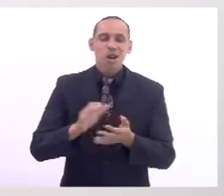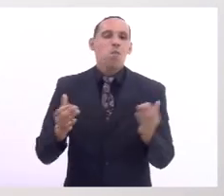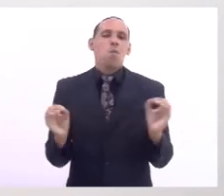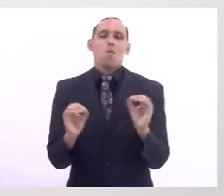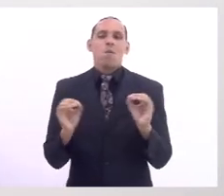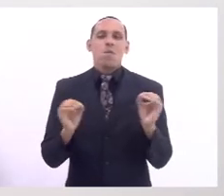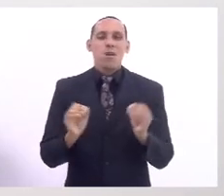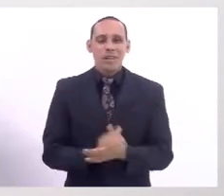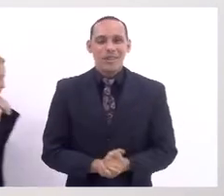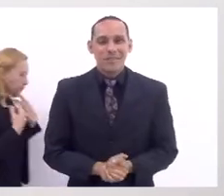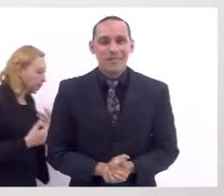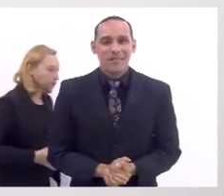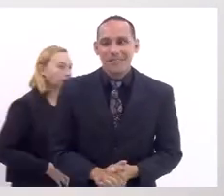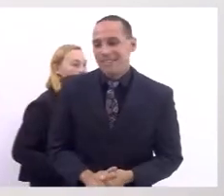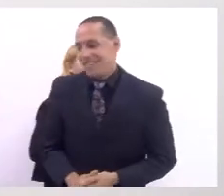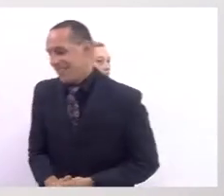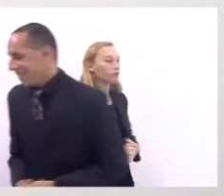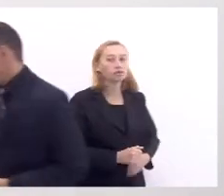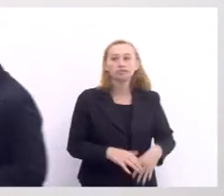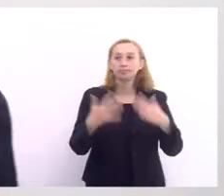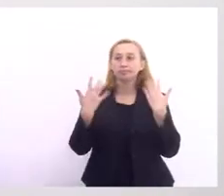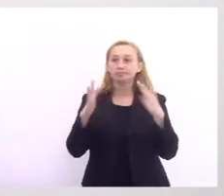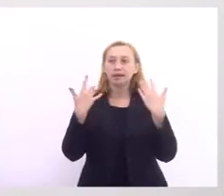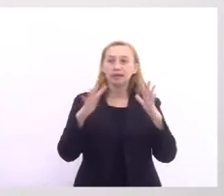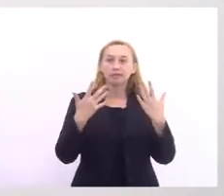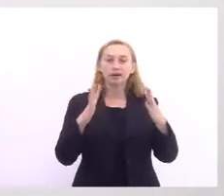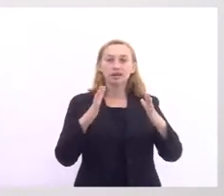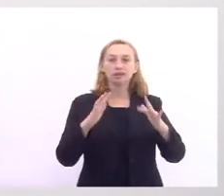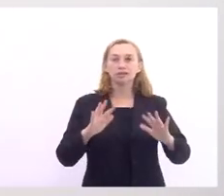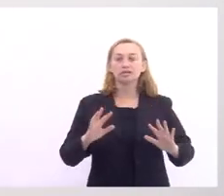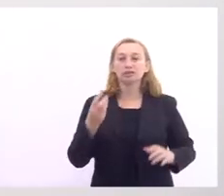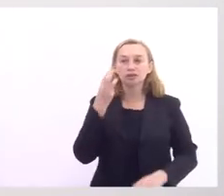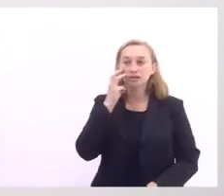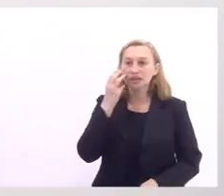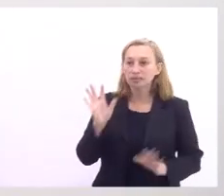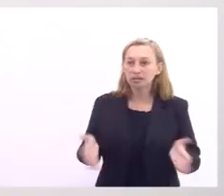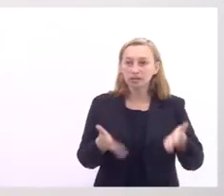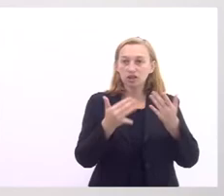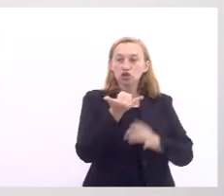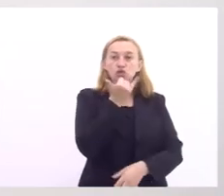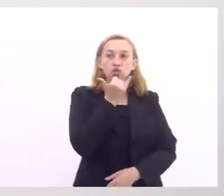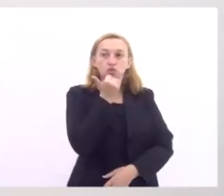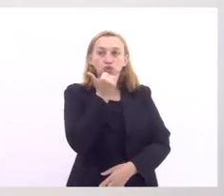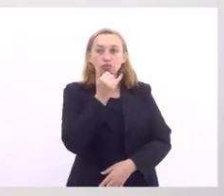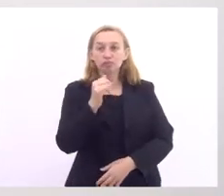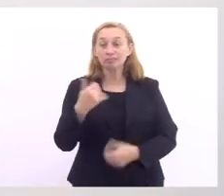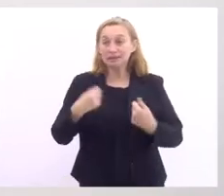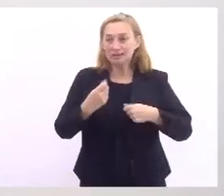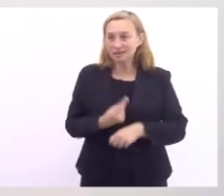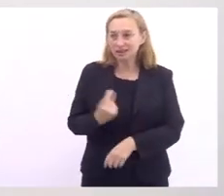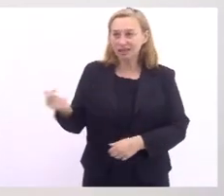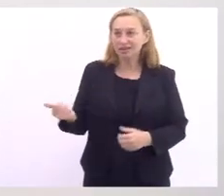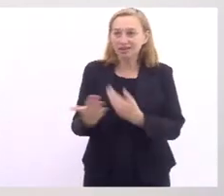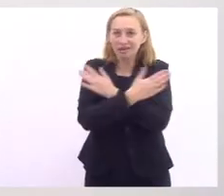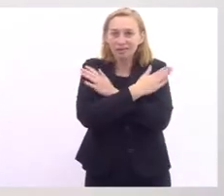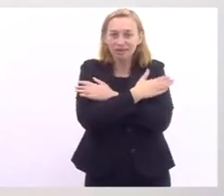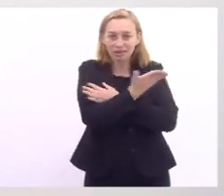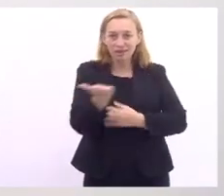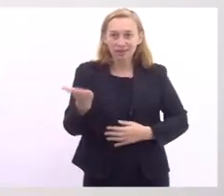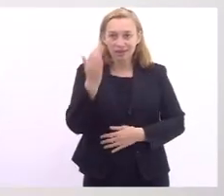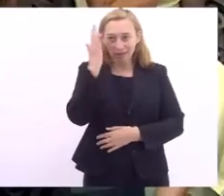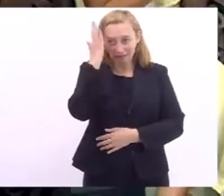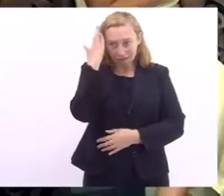parabéns a essa instituição e parabéns a waldeck pela iniciativa mil desculpas mas depois eu precisei sair grande abraço a